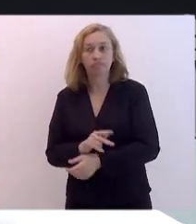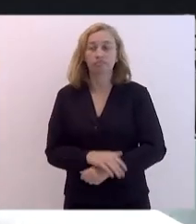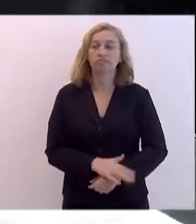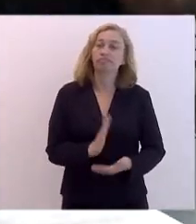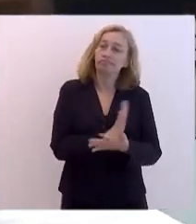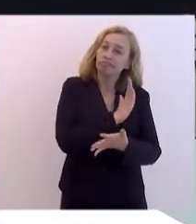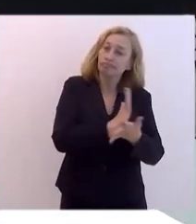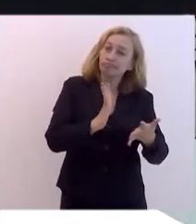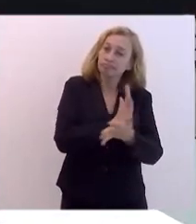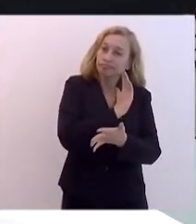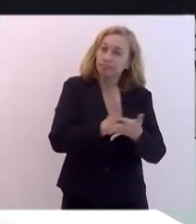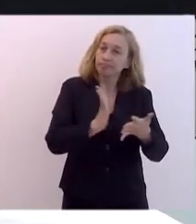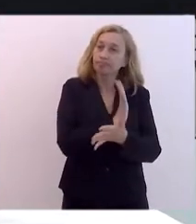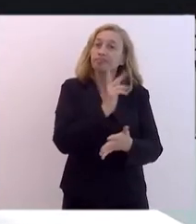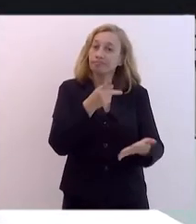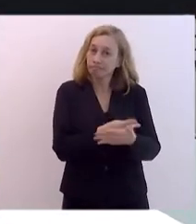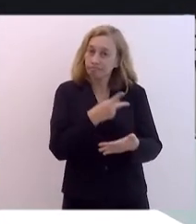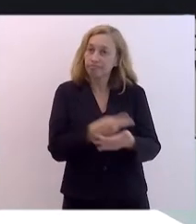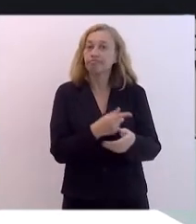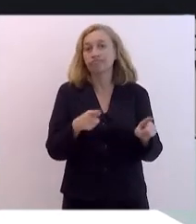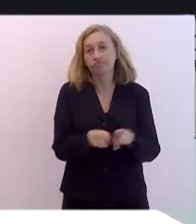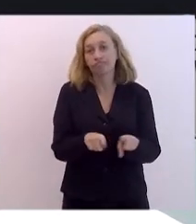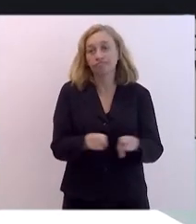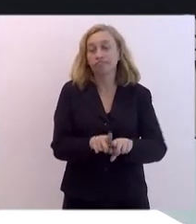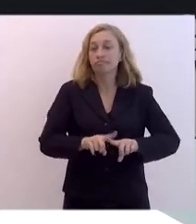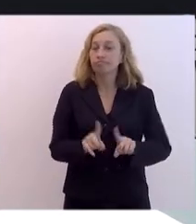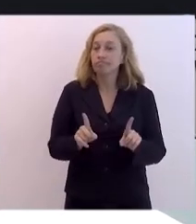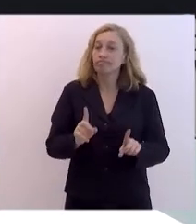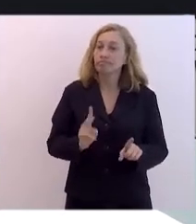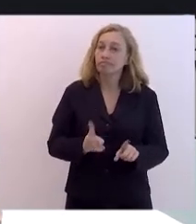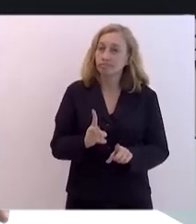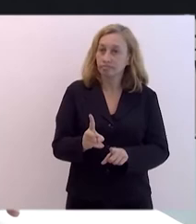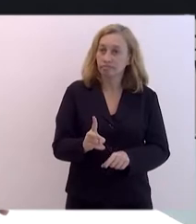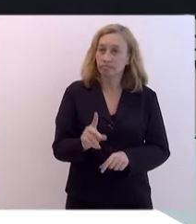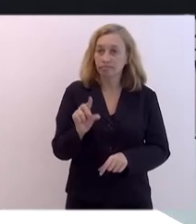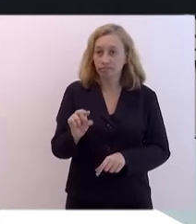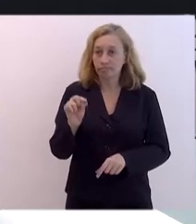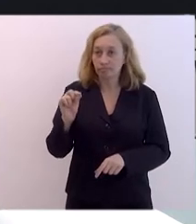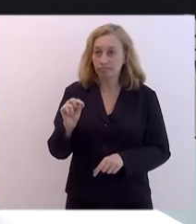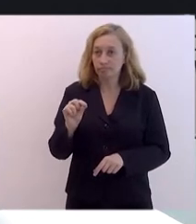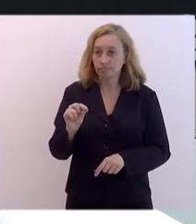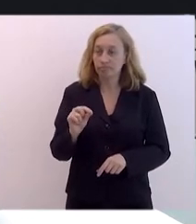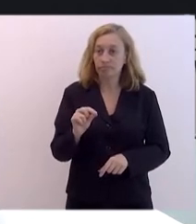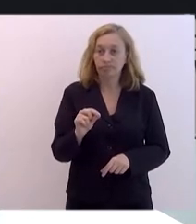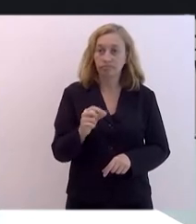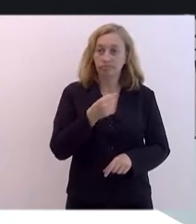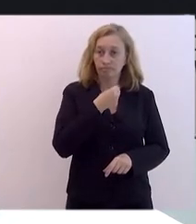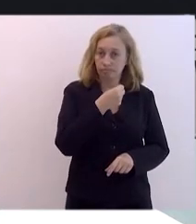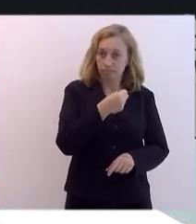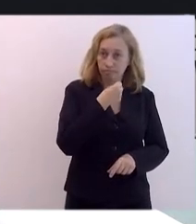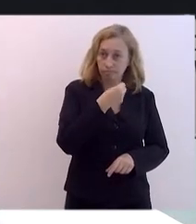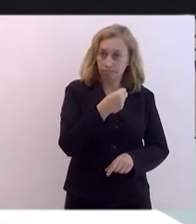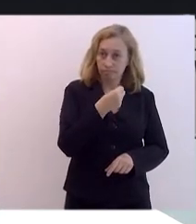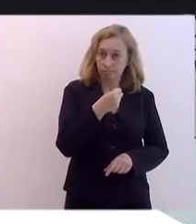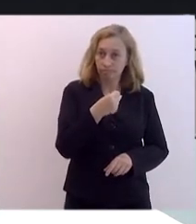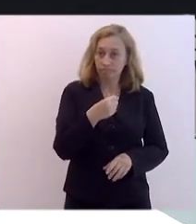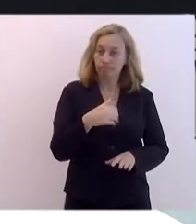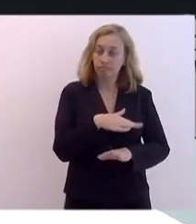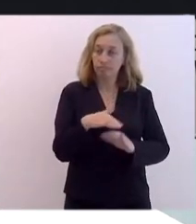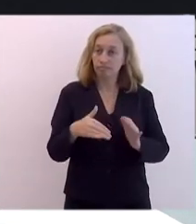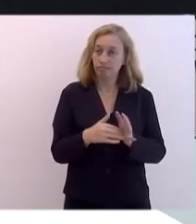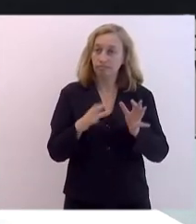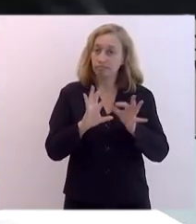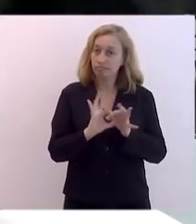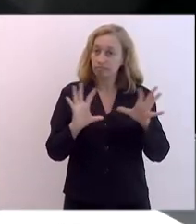Muitas vezes ela também erra. Mas sempre é preferível uma imprensa com total liberdade